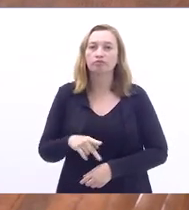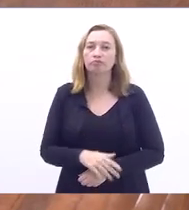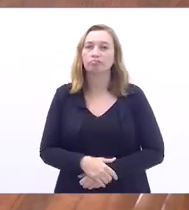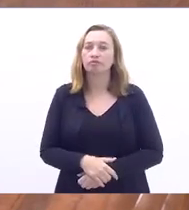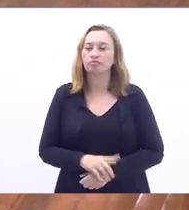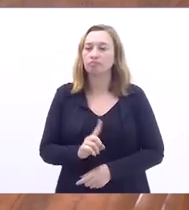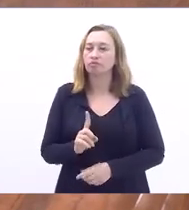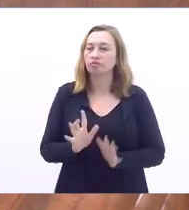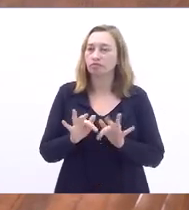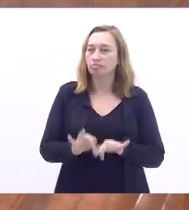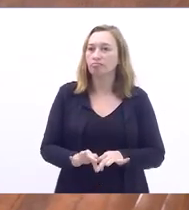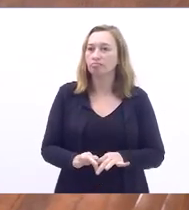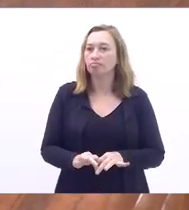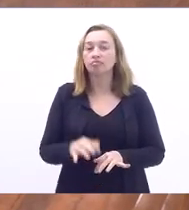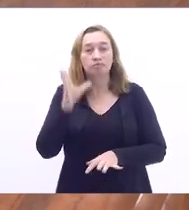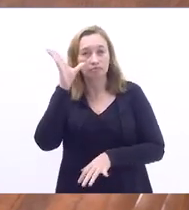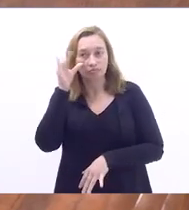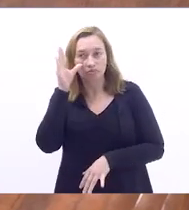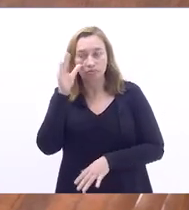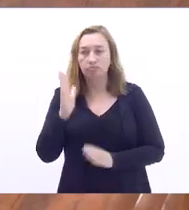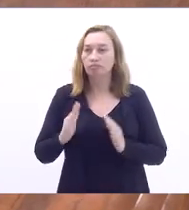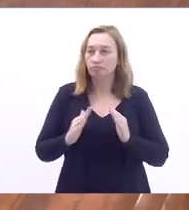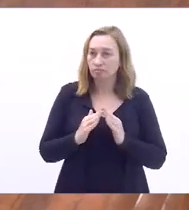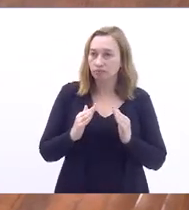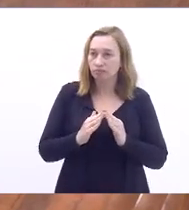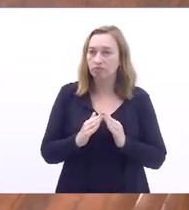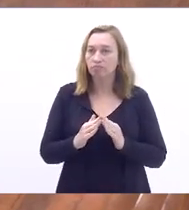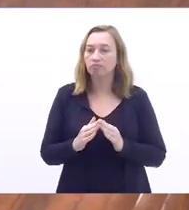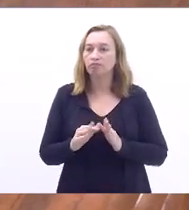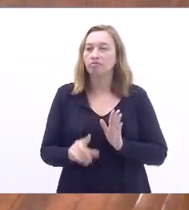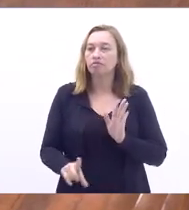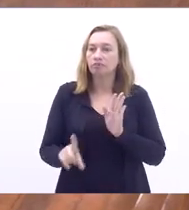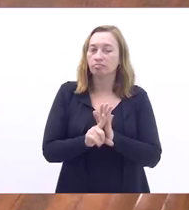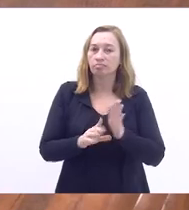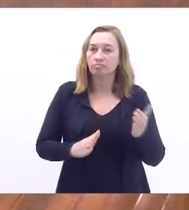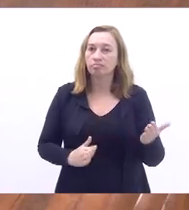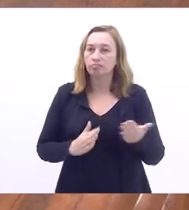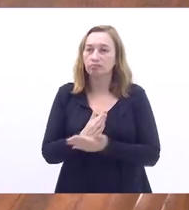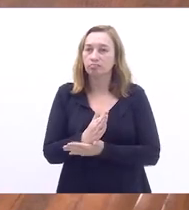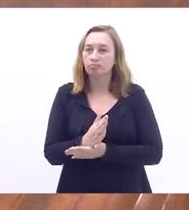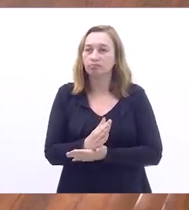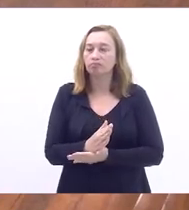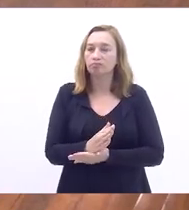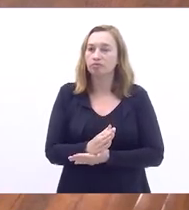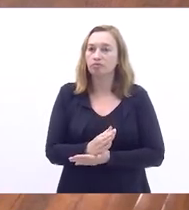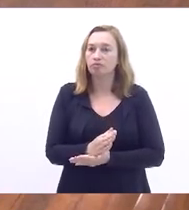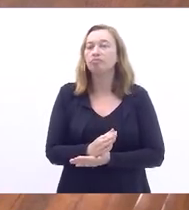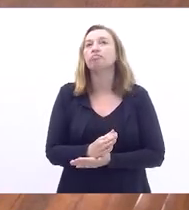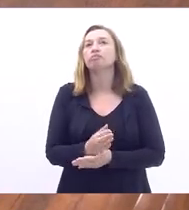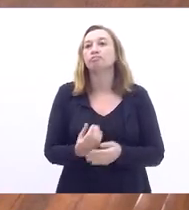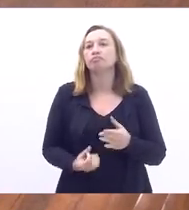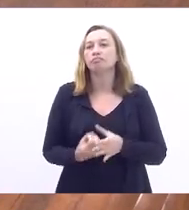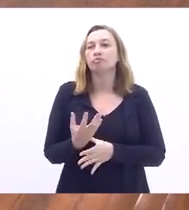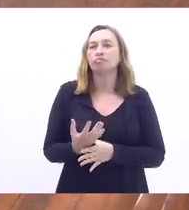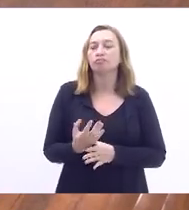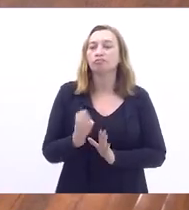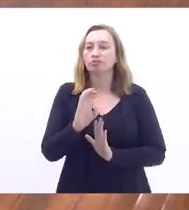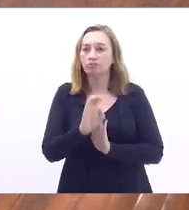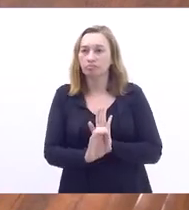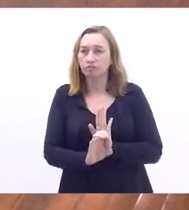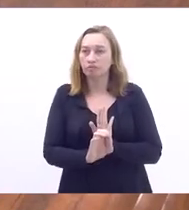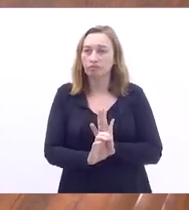sem conclusão eu acho que é do interesse em inclusive dessa casa que as leis aqui aprovadas ainda mais uma emenda à constituição do estado